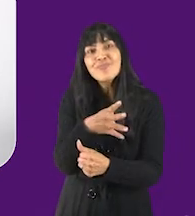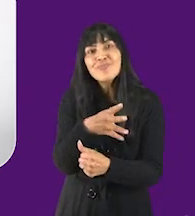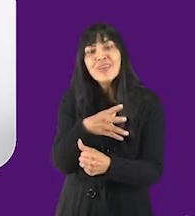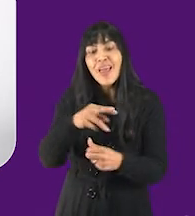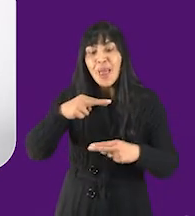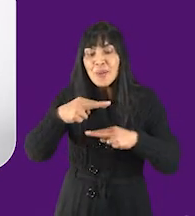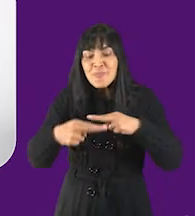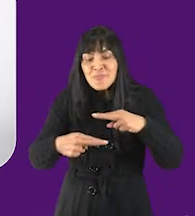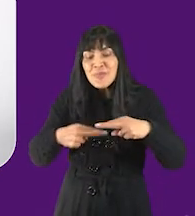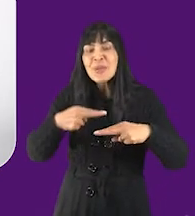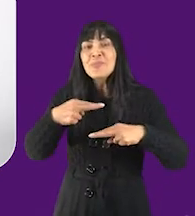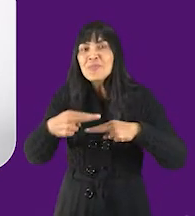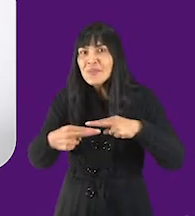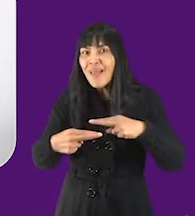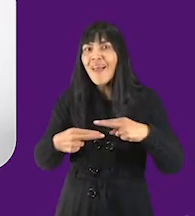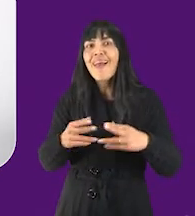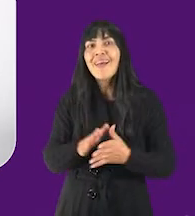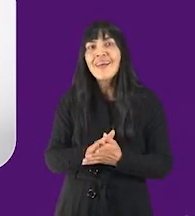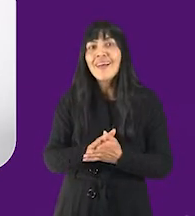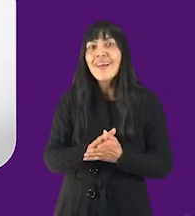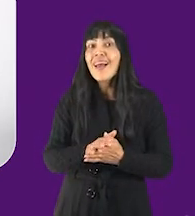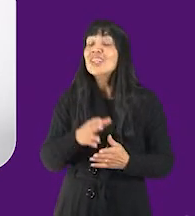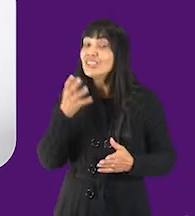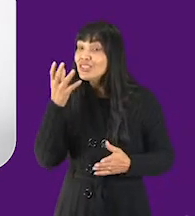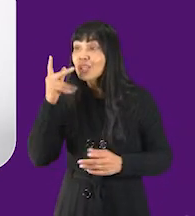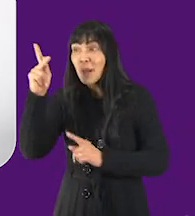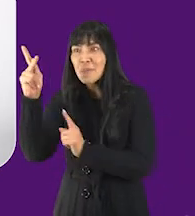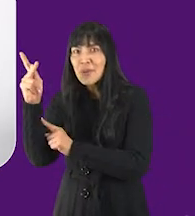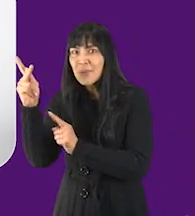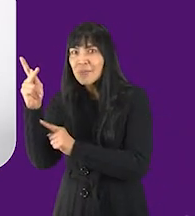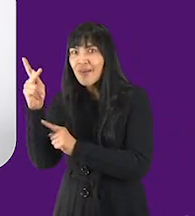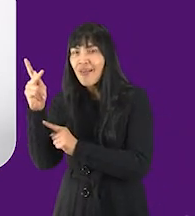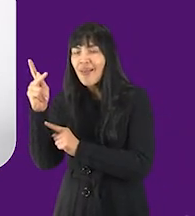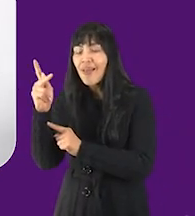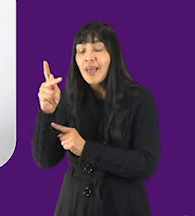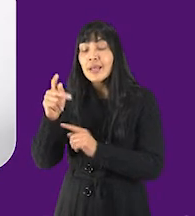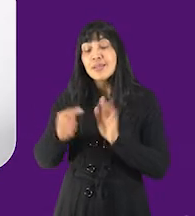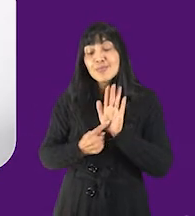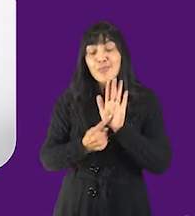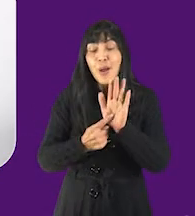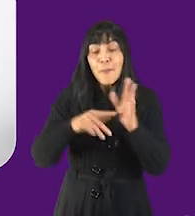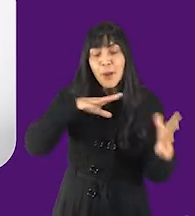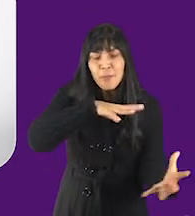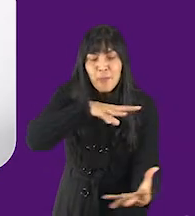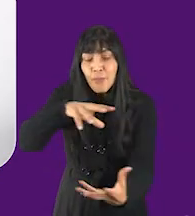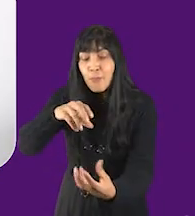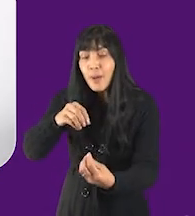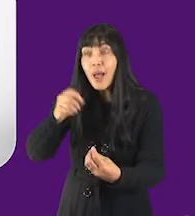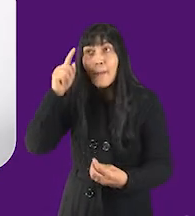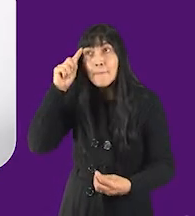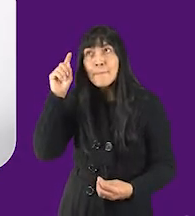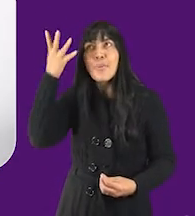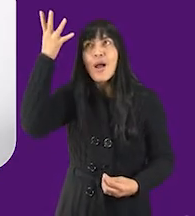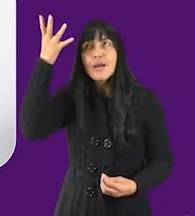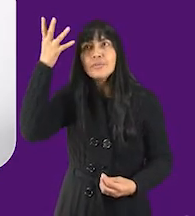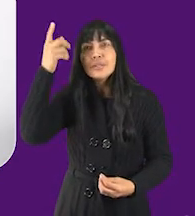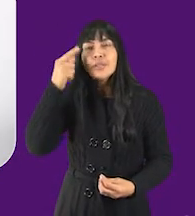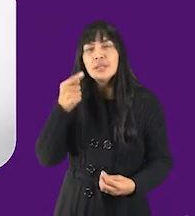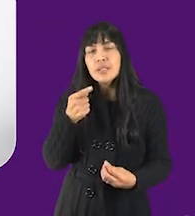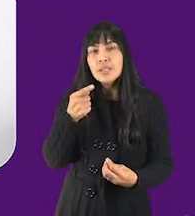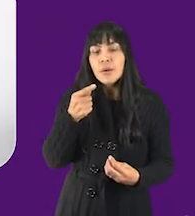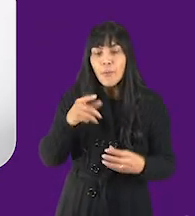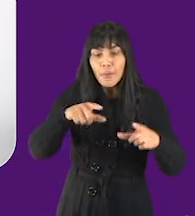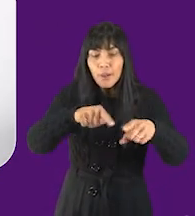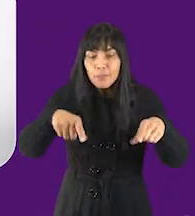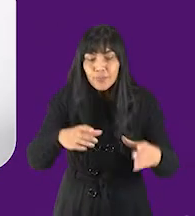e reciclável. Nós esperamos que a Klabin traga, de forma global, para a gente soluções e inovações que nos levem a ter